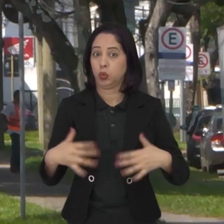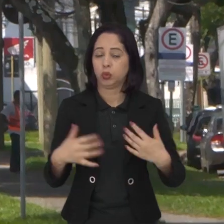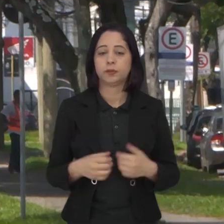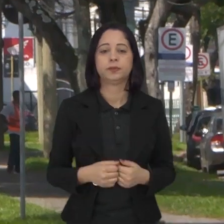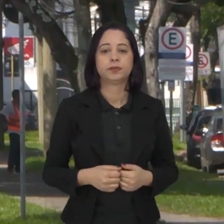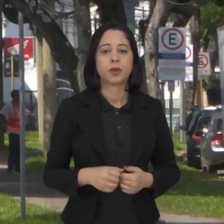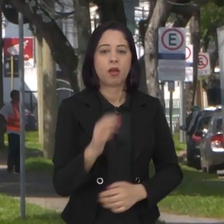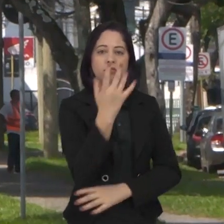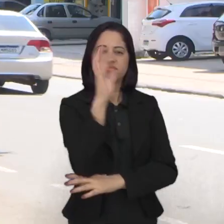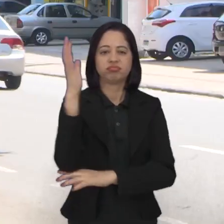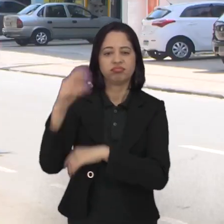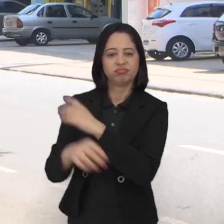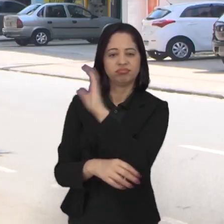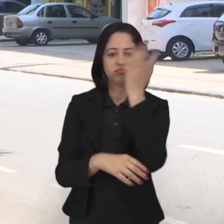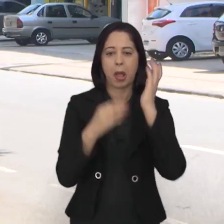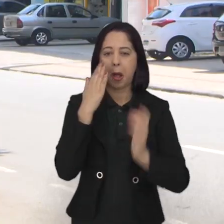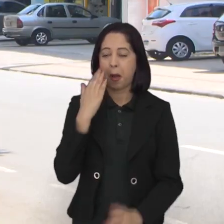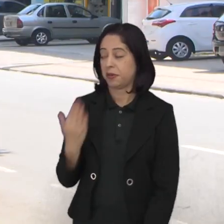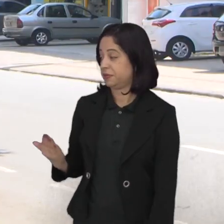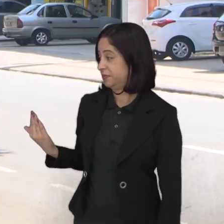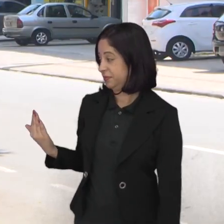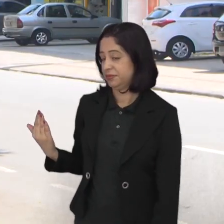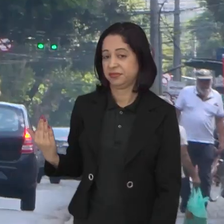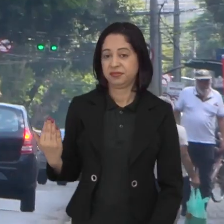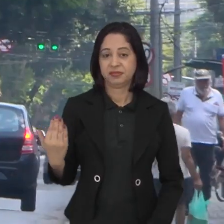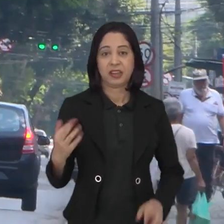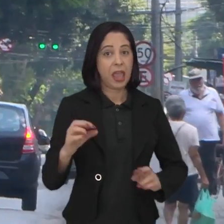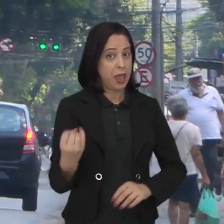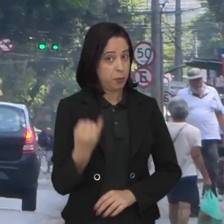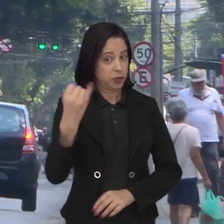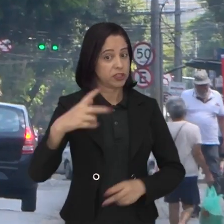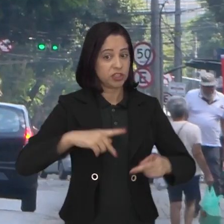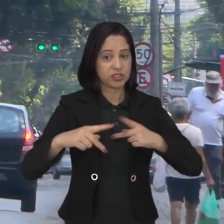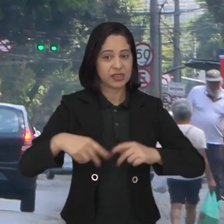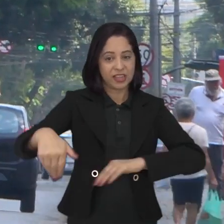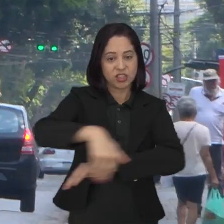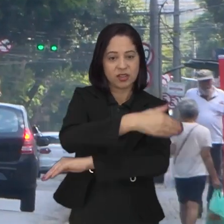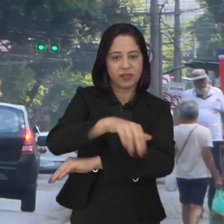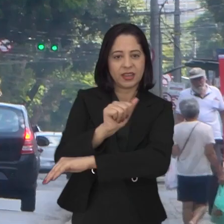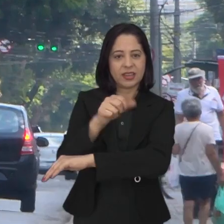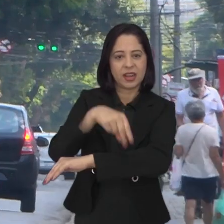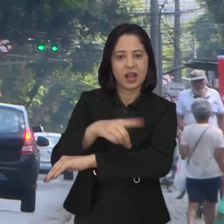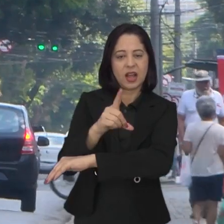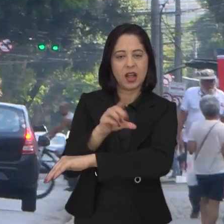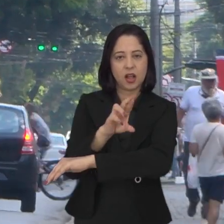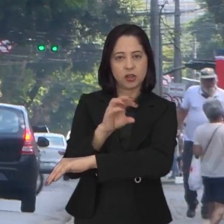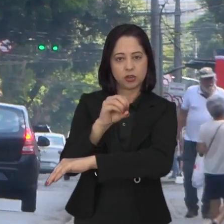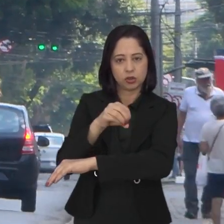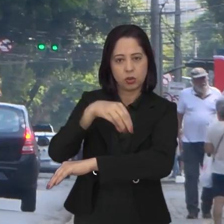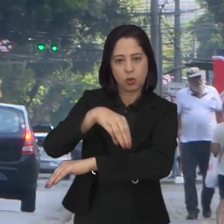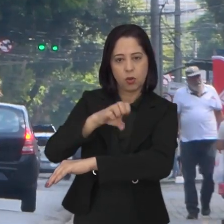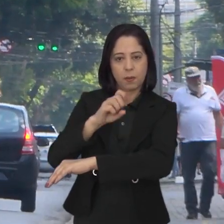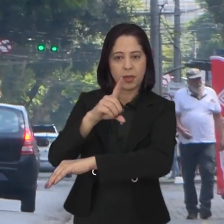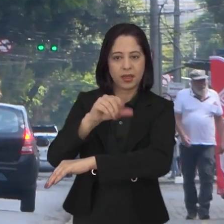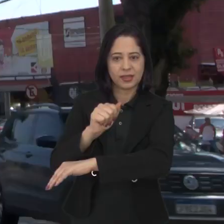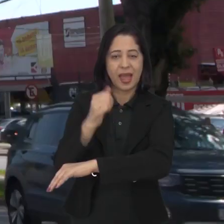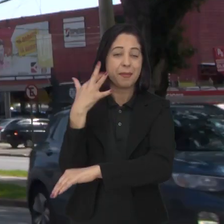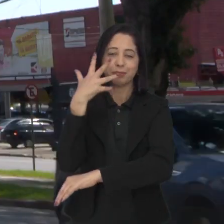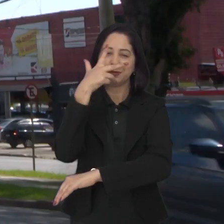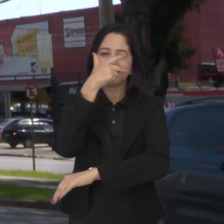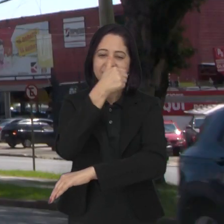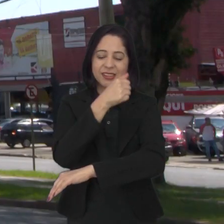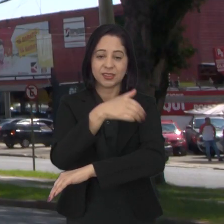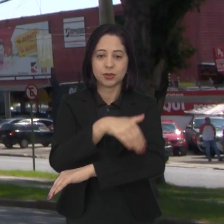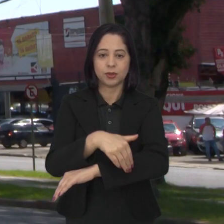áreas verdes como essa são um diferencial da cidade. Na Avenida Andrômeda, por exemplo, as árvores emolduram todo o caminho.